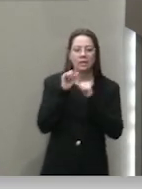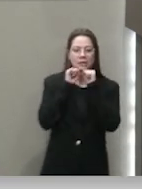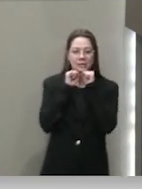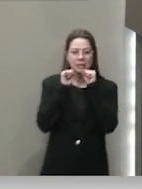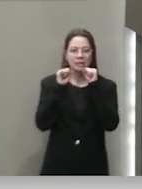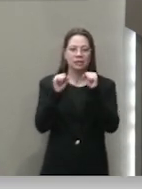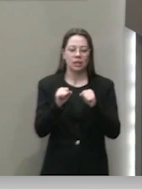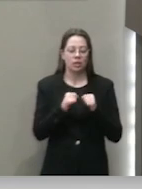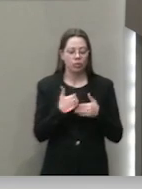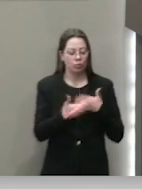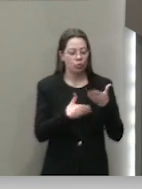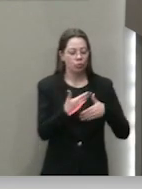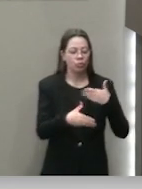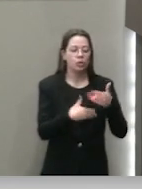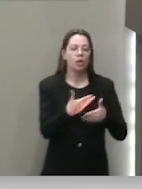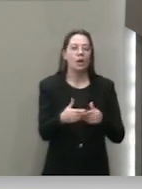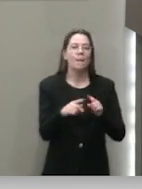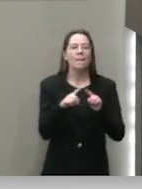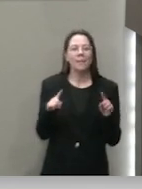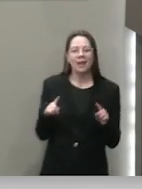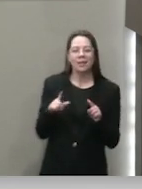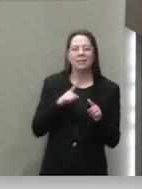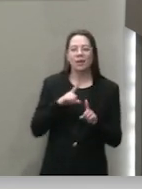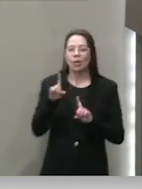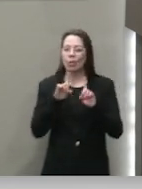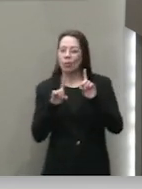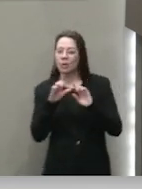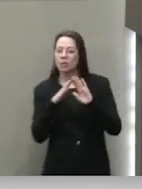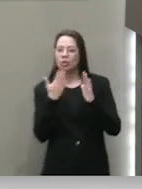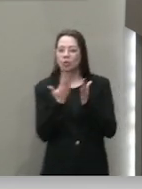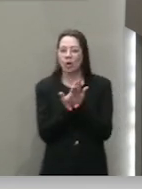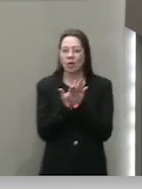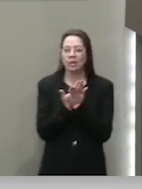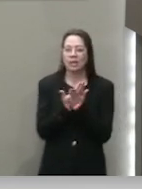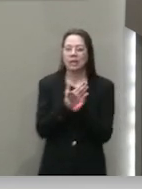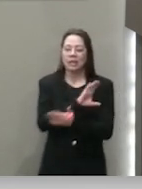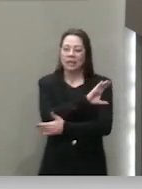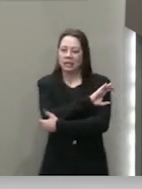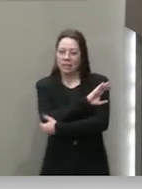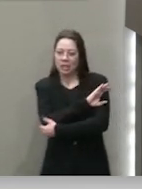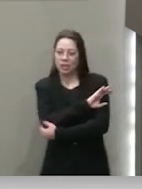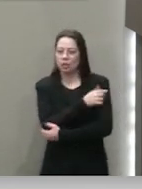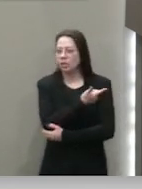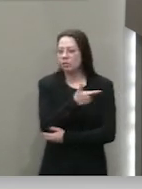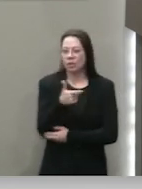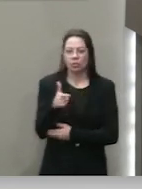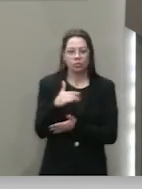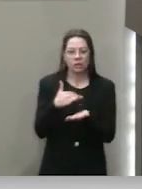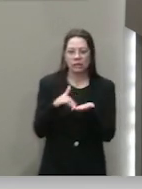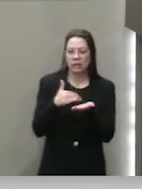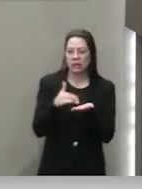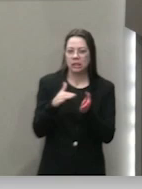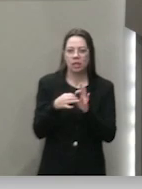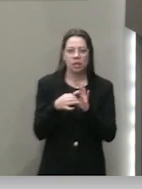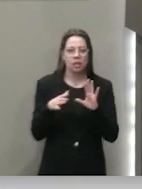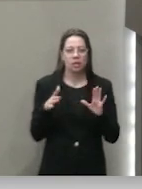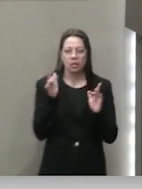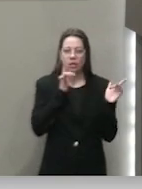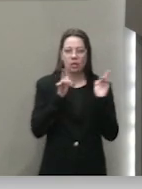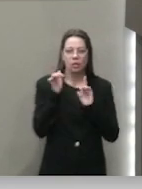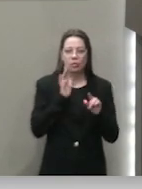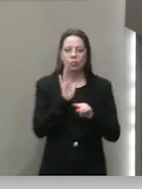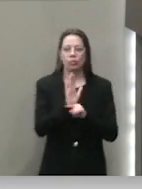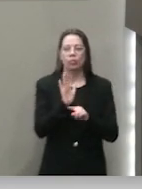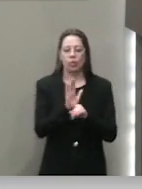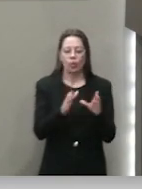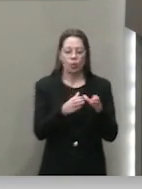EMEIs, avançamos, mas tem EMEI que ainda não tem secretário o dia todo à disposição